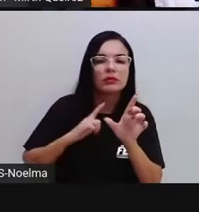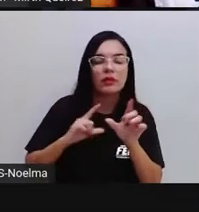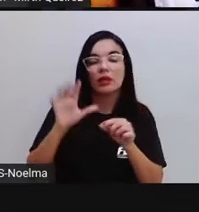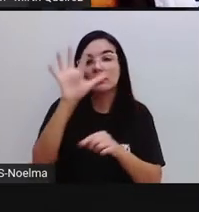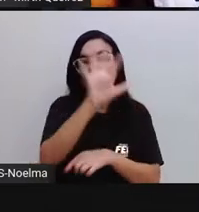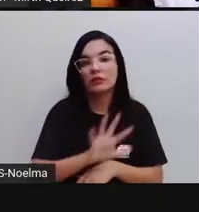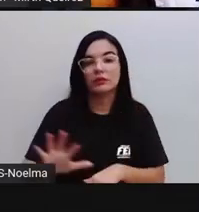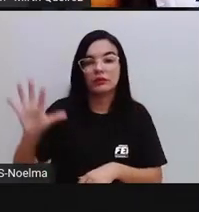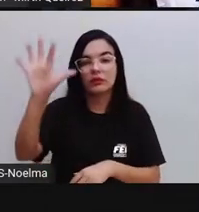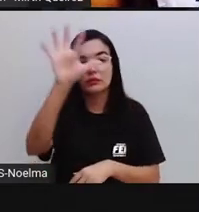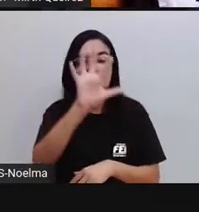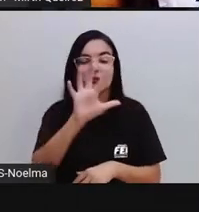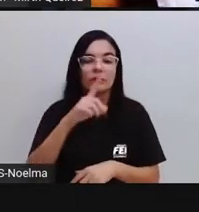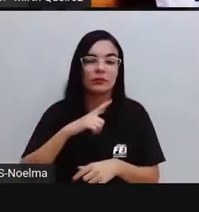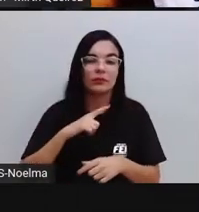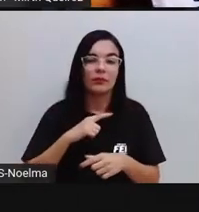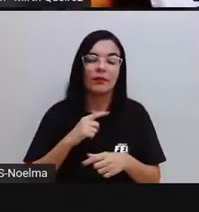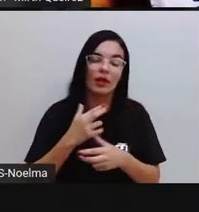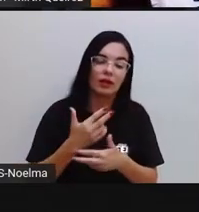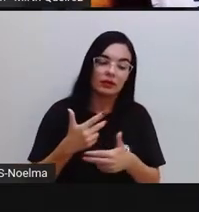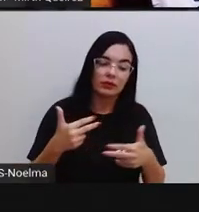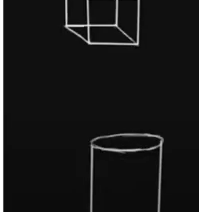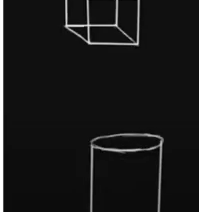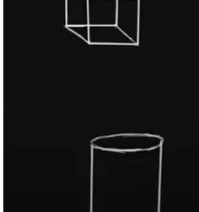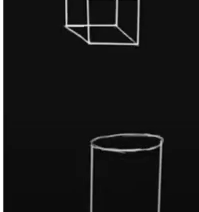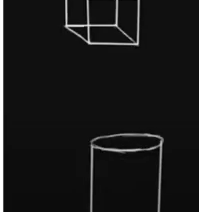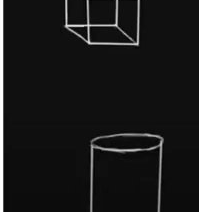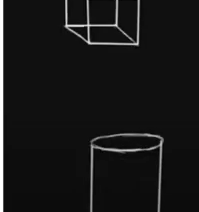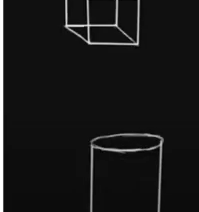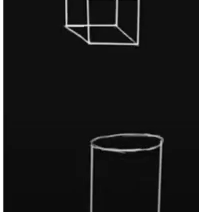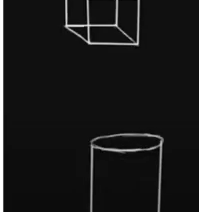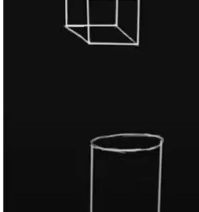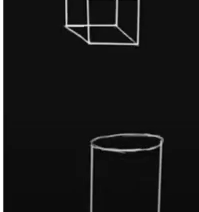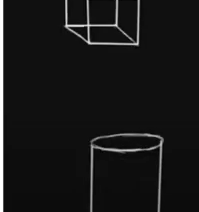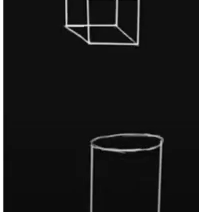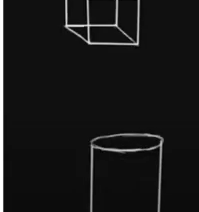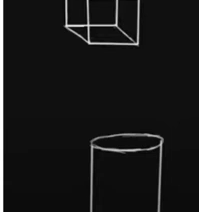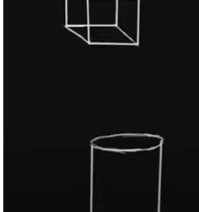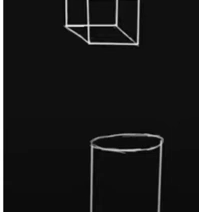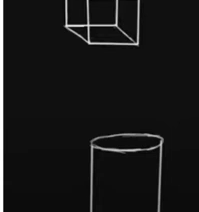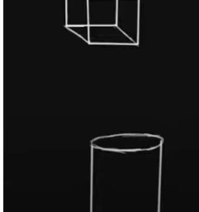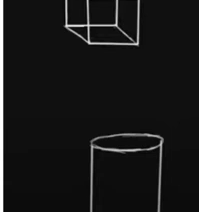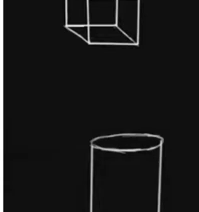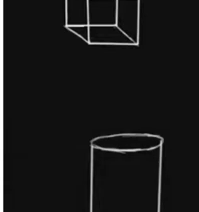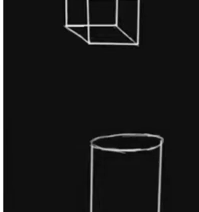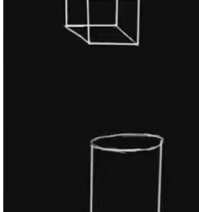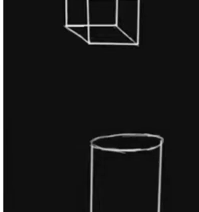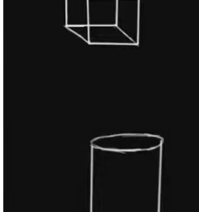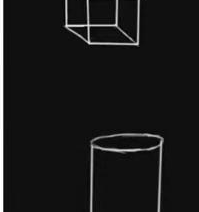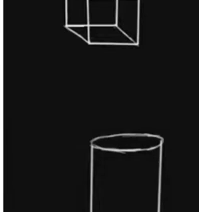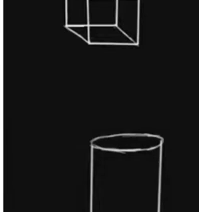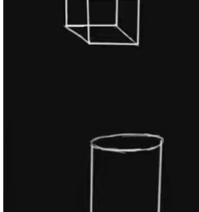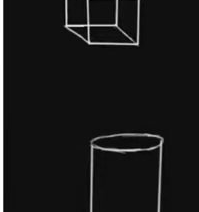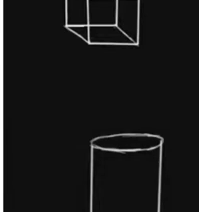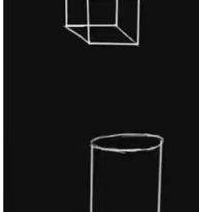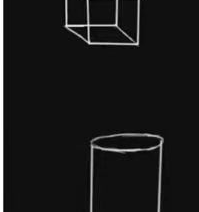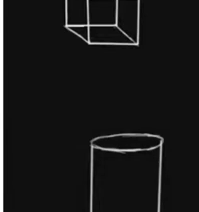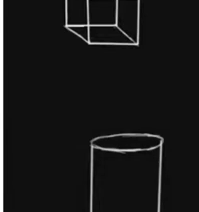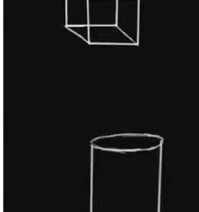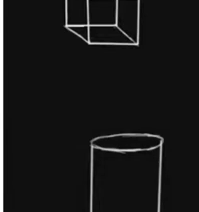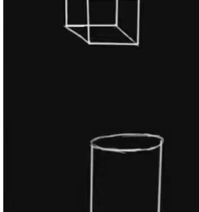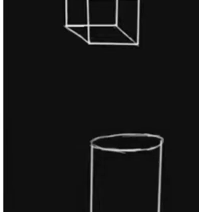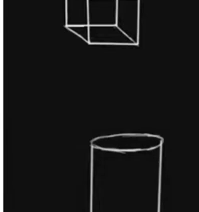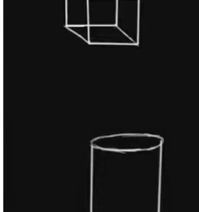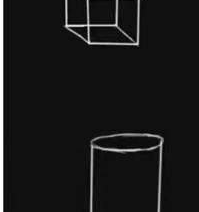espaciais a objetos. Vamos lá? E aí, pessoal, tudo bem? Nessa aula, nós vamos estudar